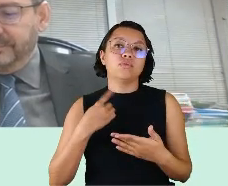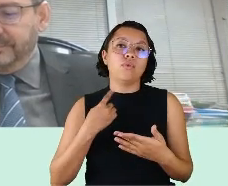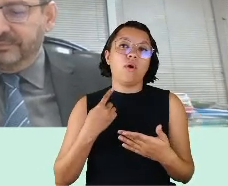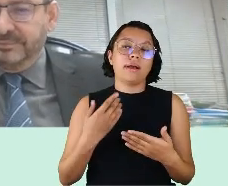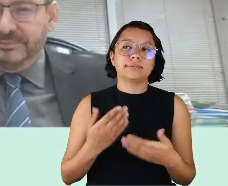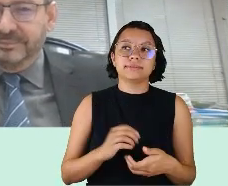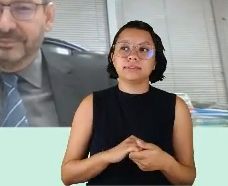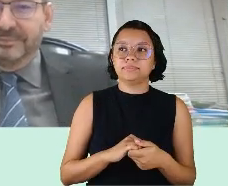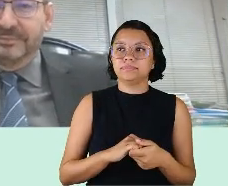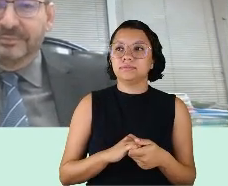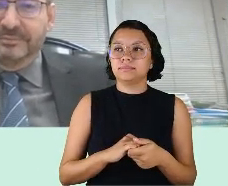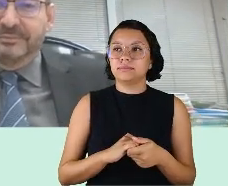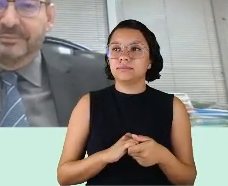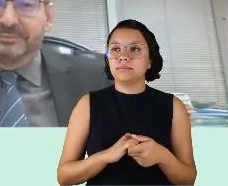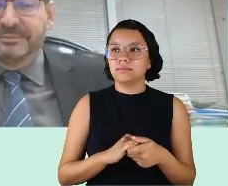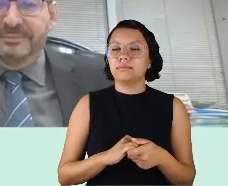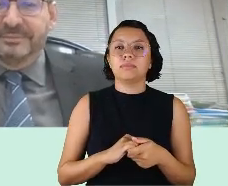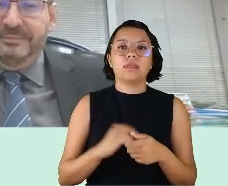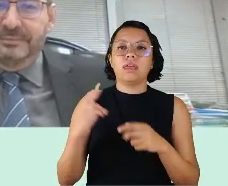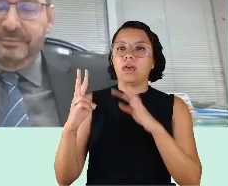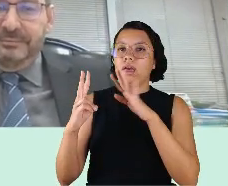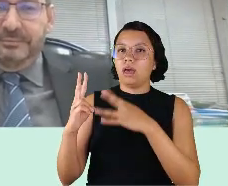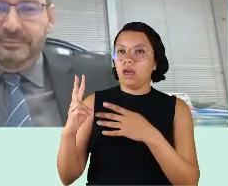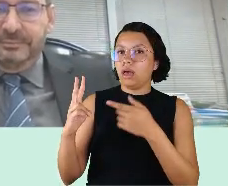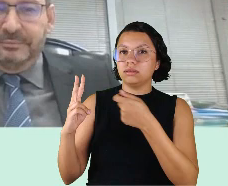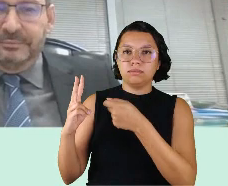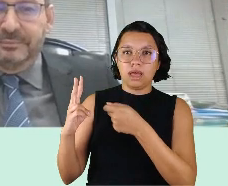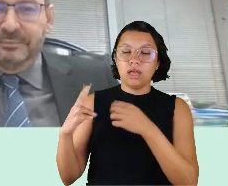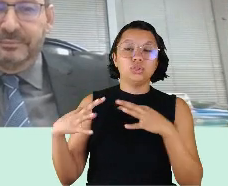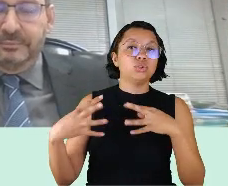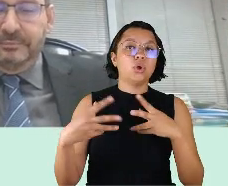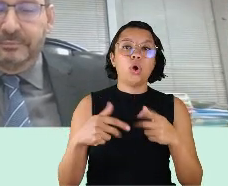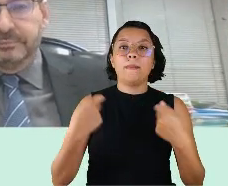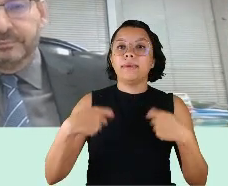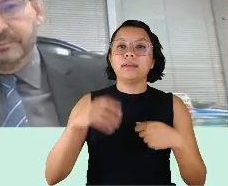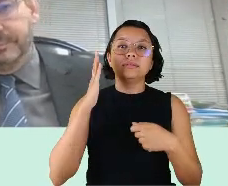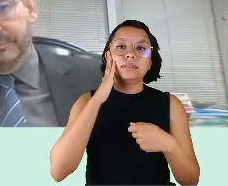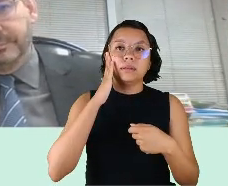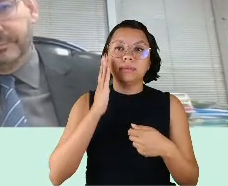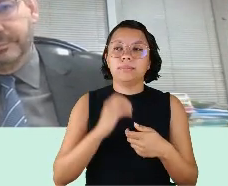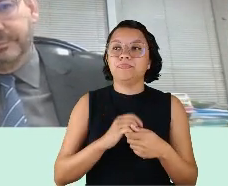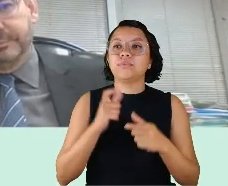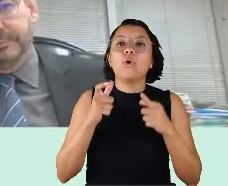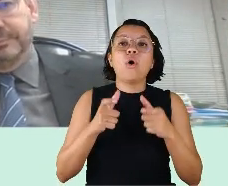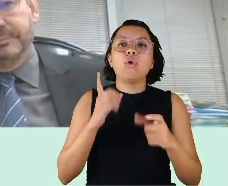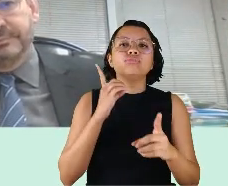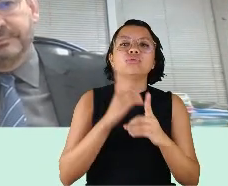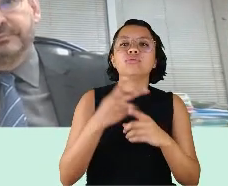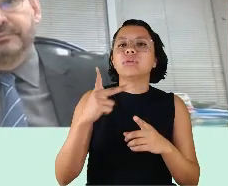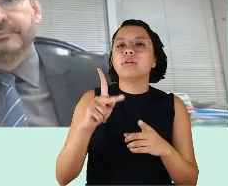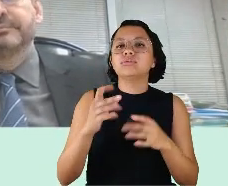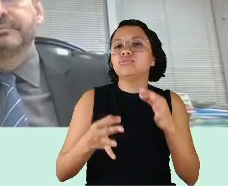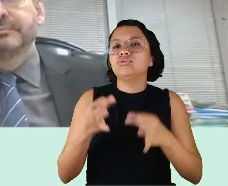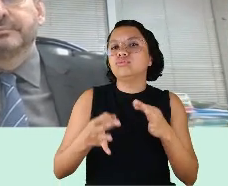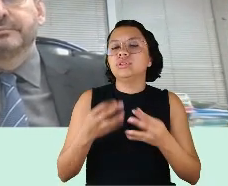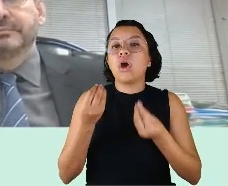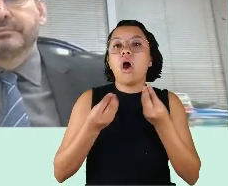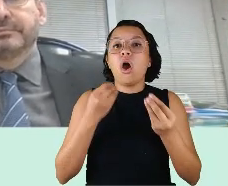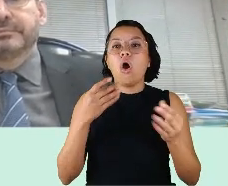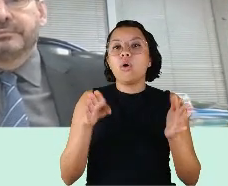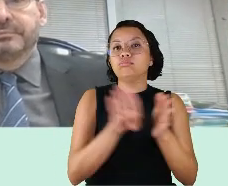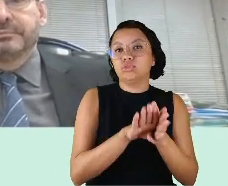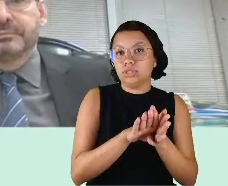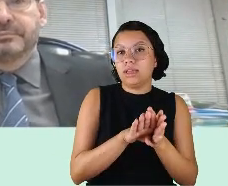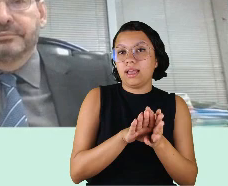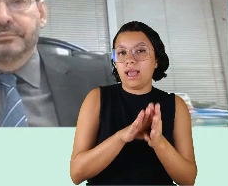a advocacia, as partes, enfim, todos precisam saber onde encontrar o seu juiz e